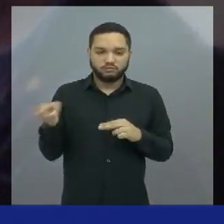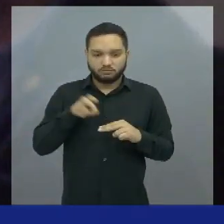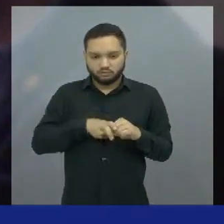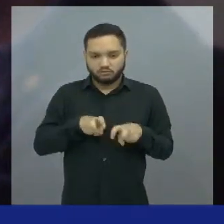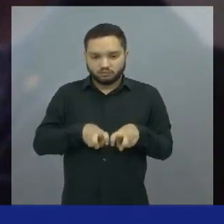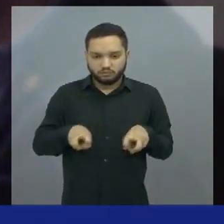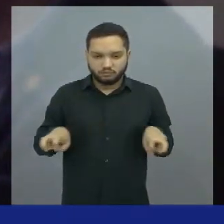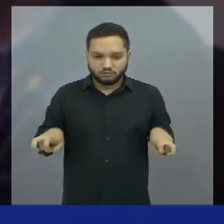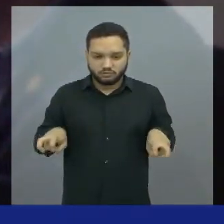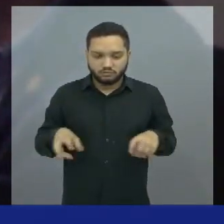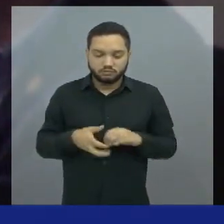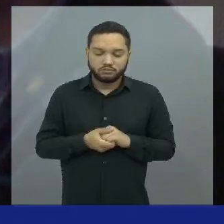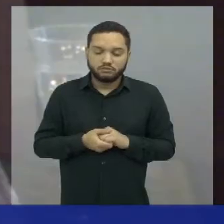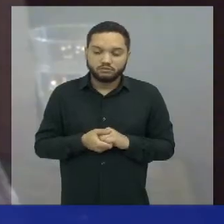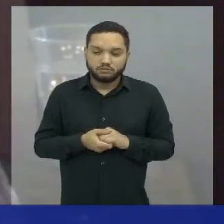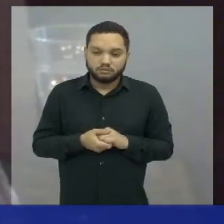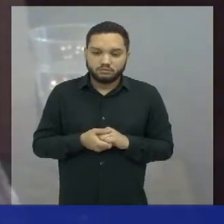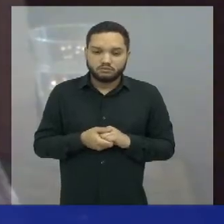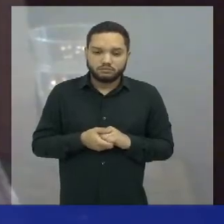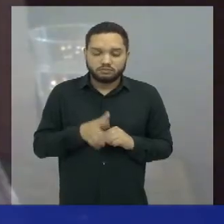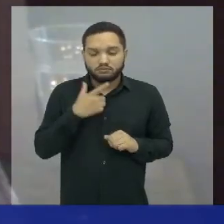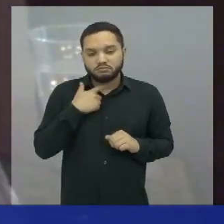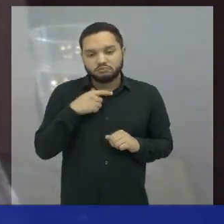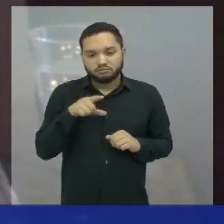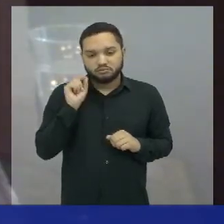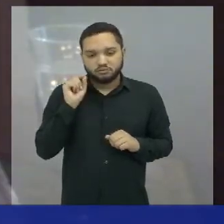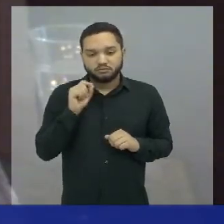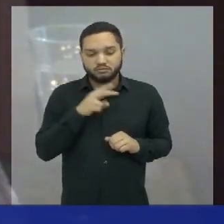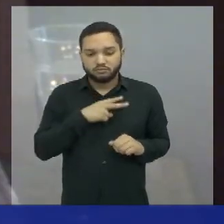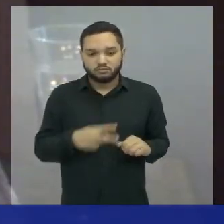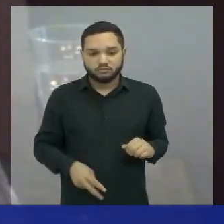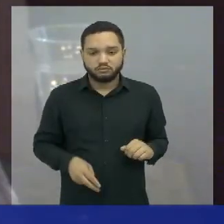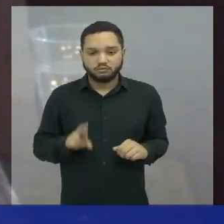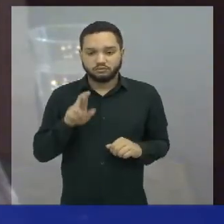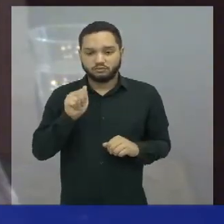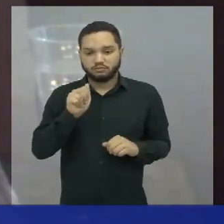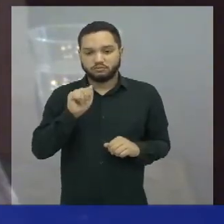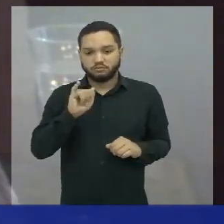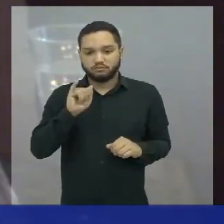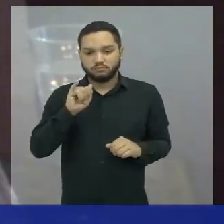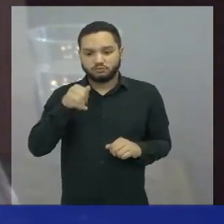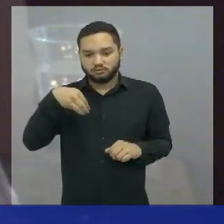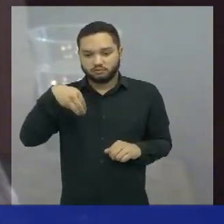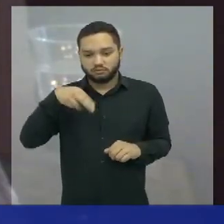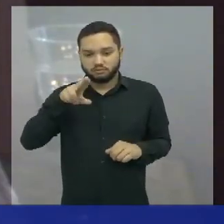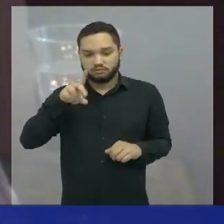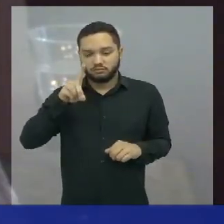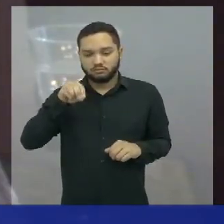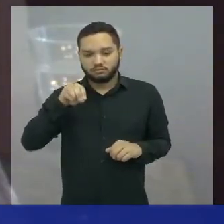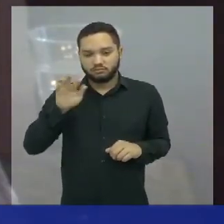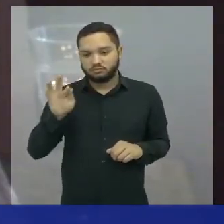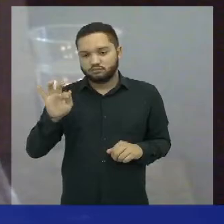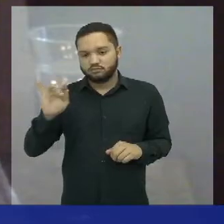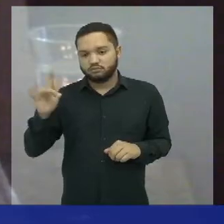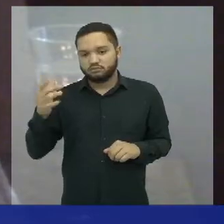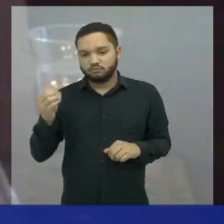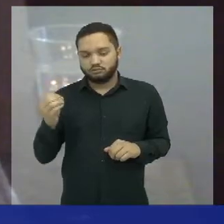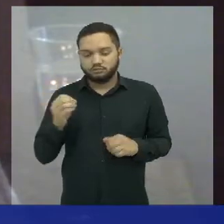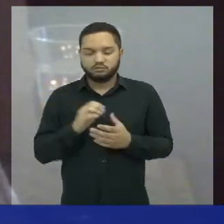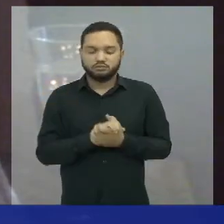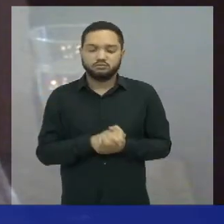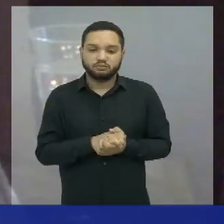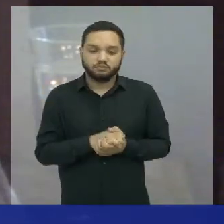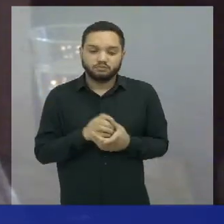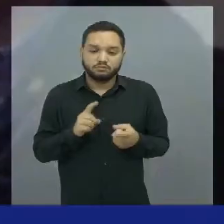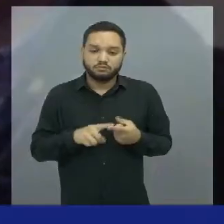se achar conveniente, se ele achar conveniente, o vereador Raimundo Filho, vice-presidente da Câmara Municipal de Fortaleza. Quero registrar